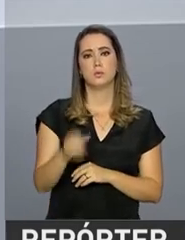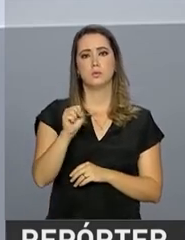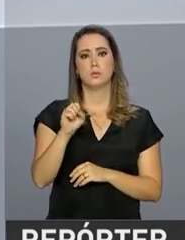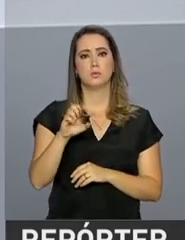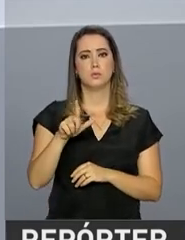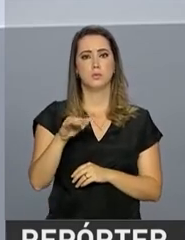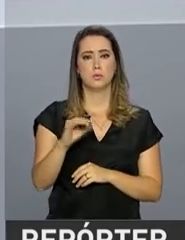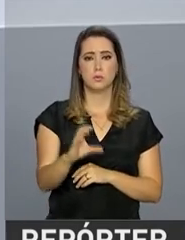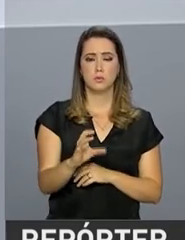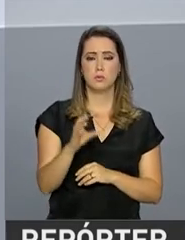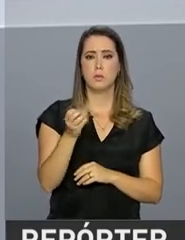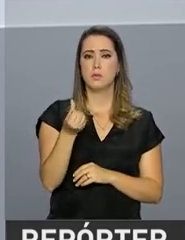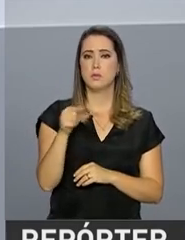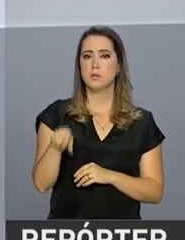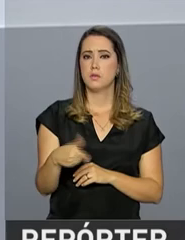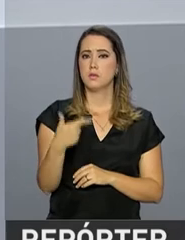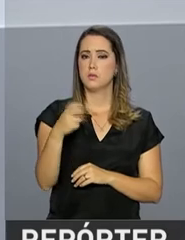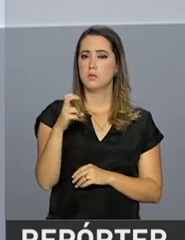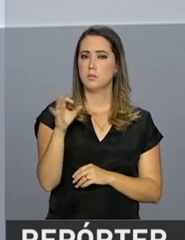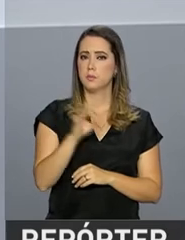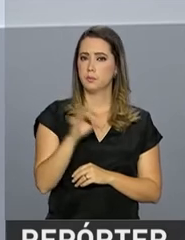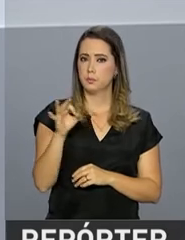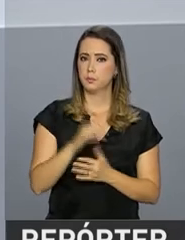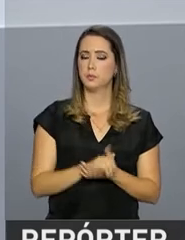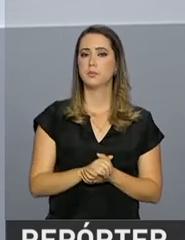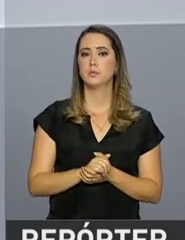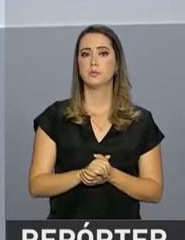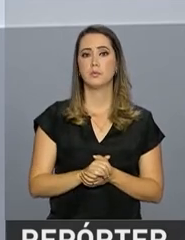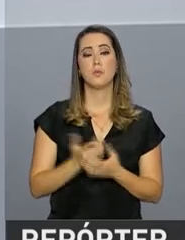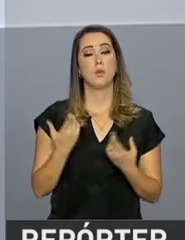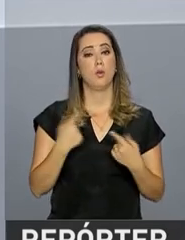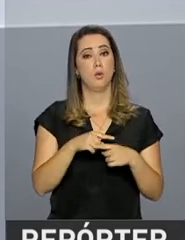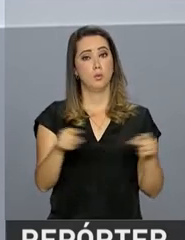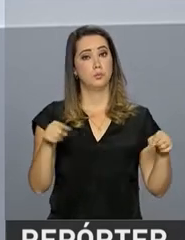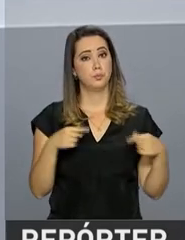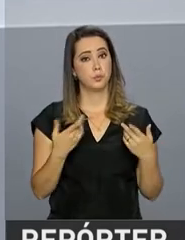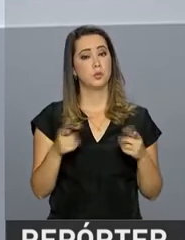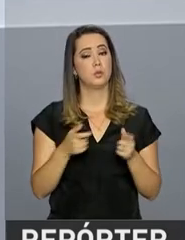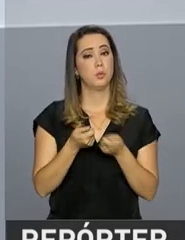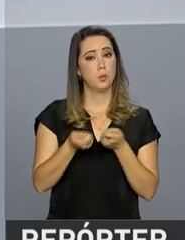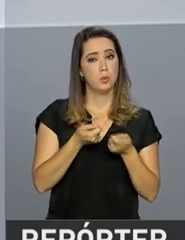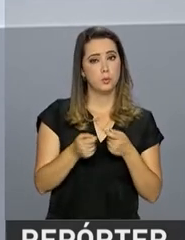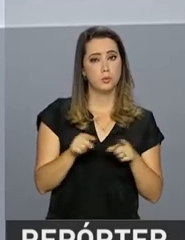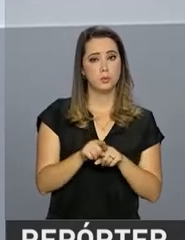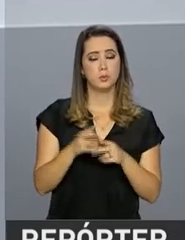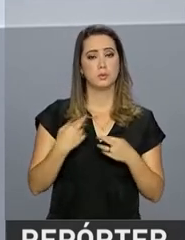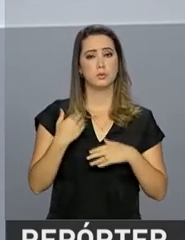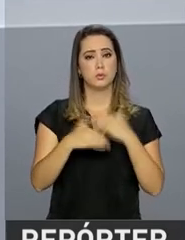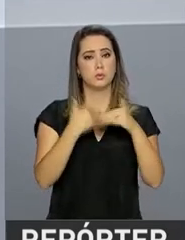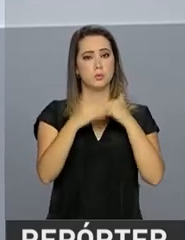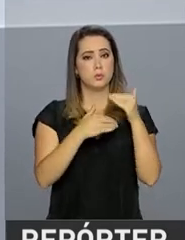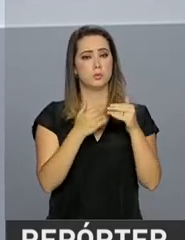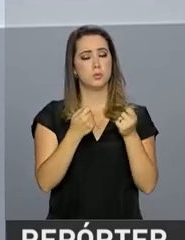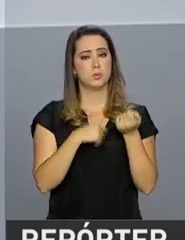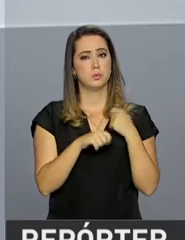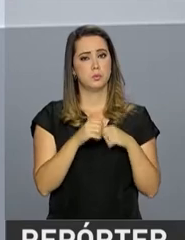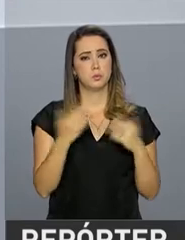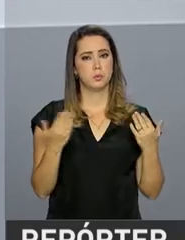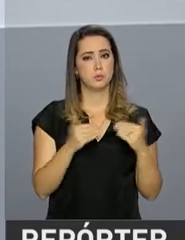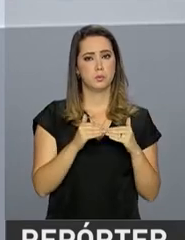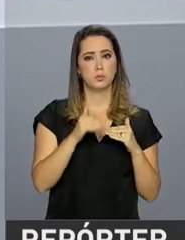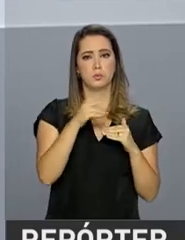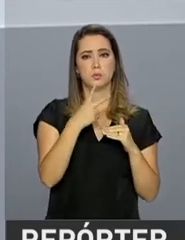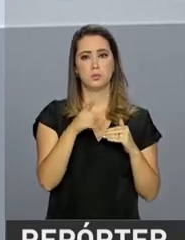que continuam em 6,25 por cento o mercado fez um ajuste ainda na expectativa de crescimento da economia que passou